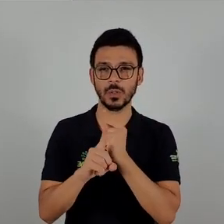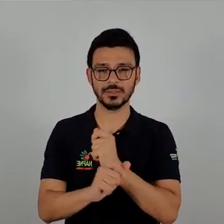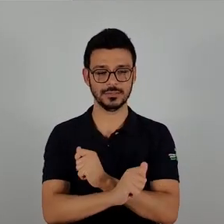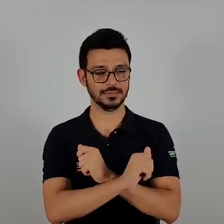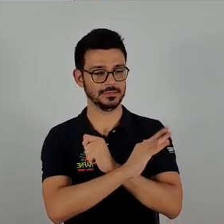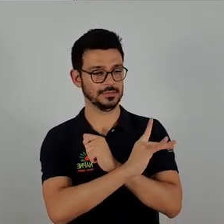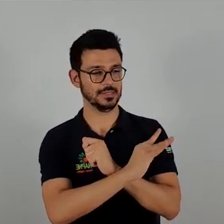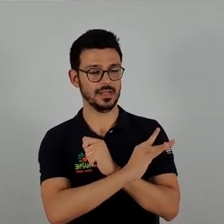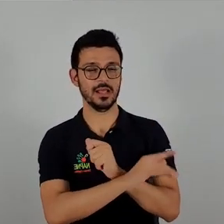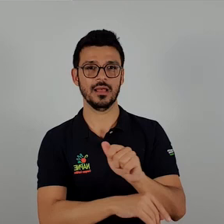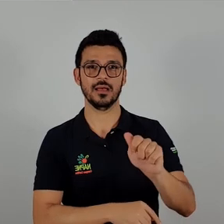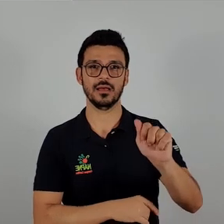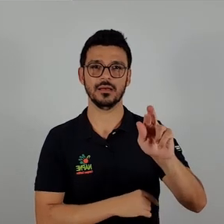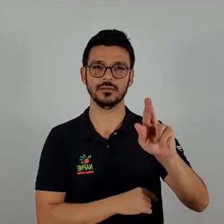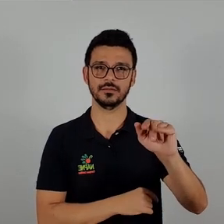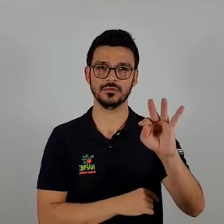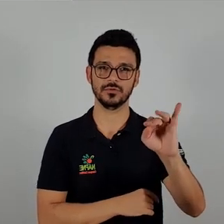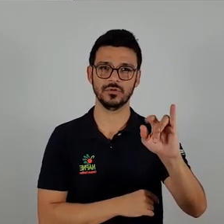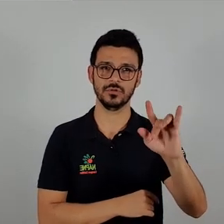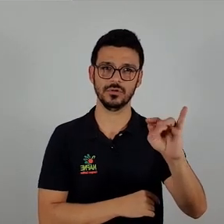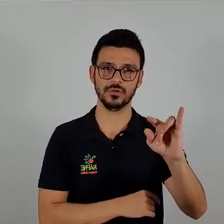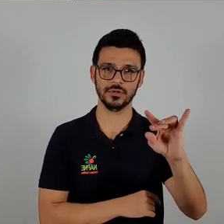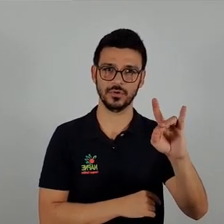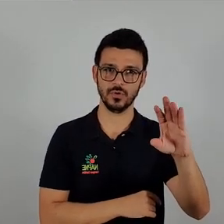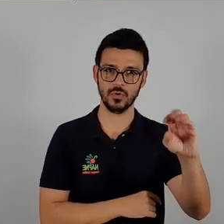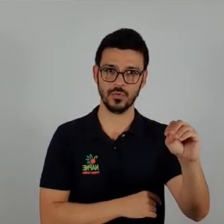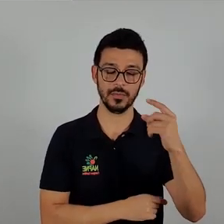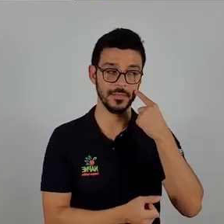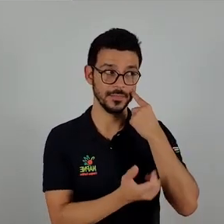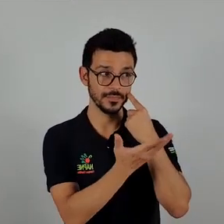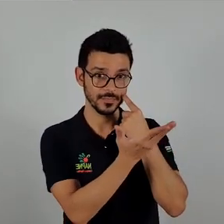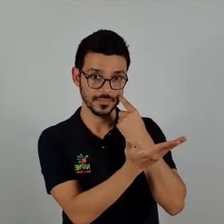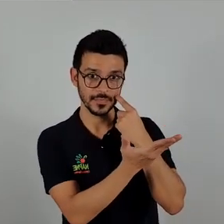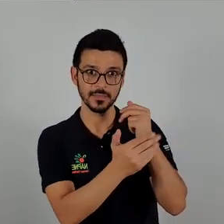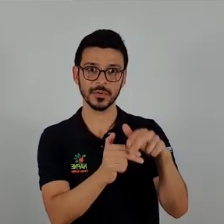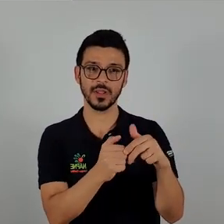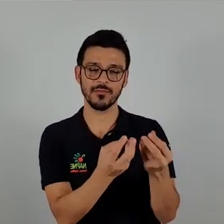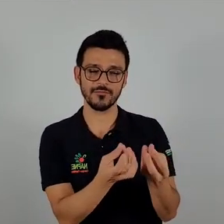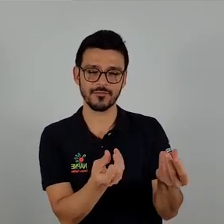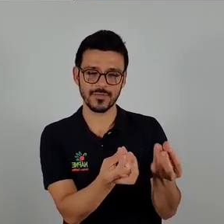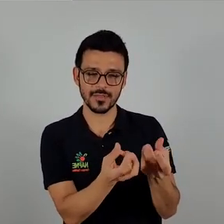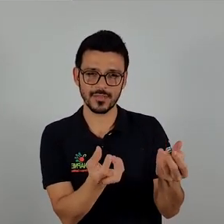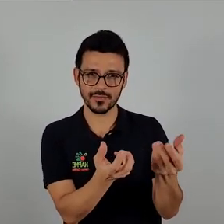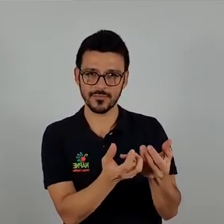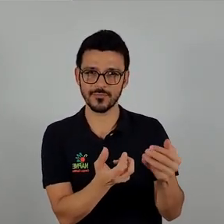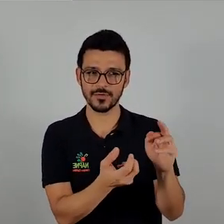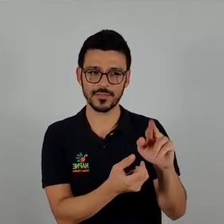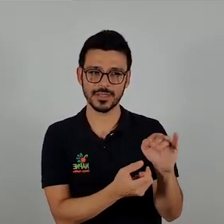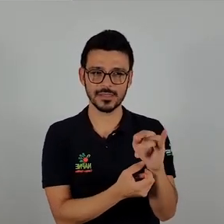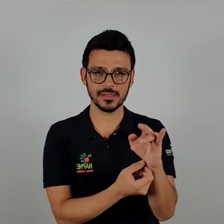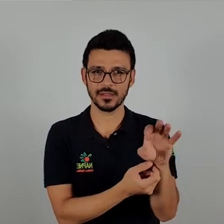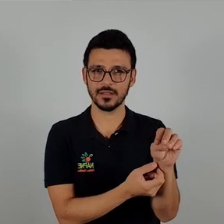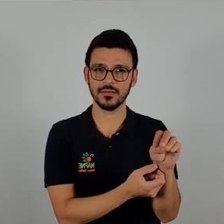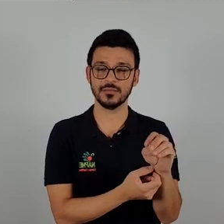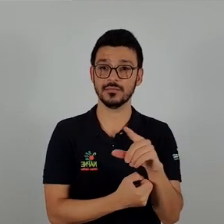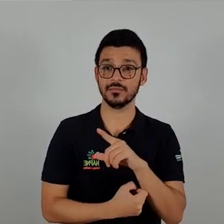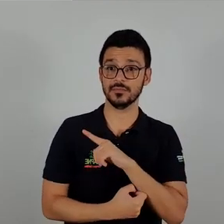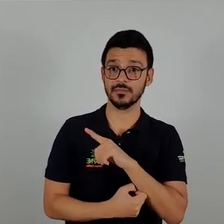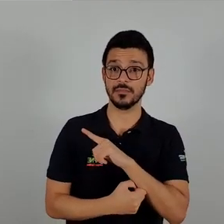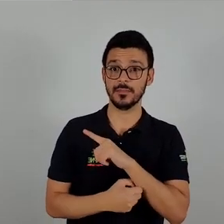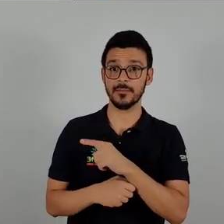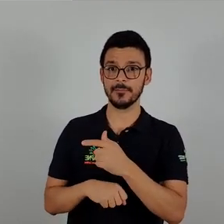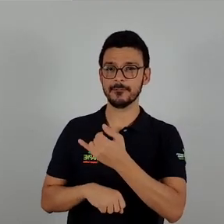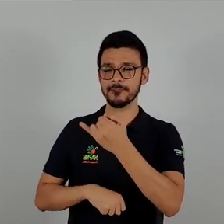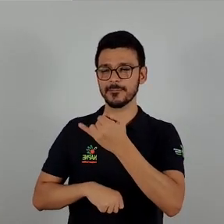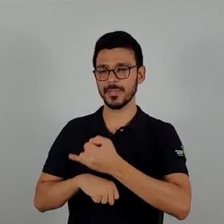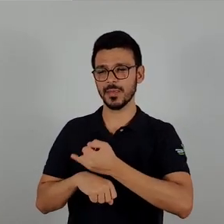bactérias, granulação, concentração, filtragem, pesagem, homogeneização, invasa, embalagem, vai armazenar. Lá na farmácia ainda de